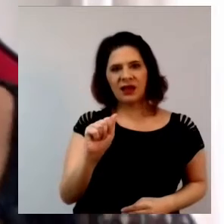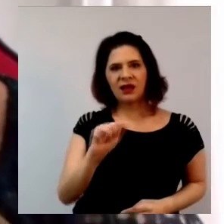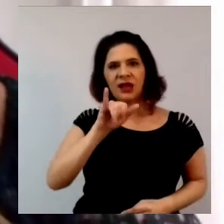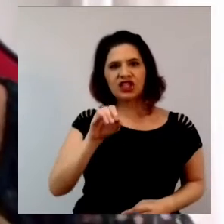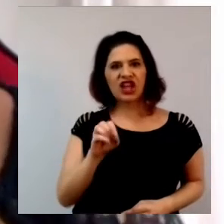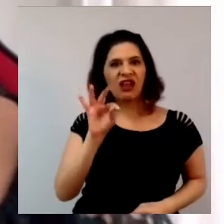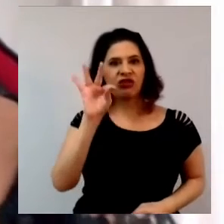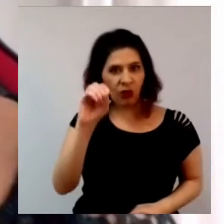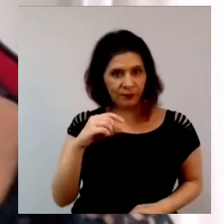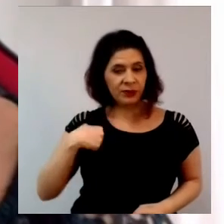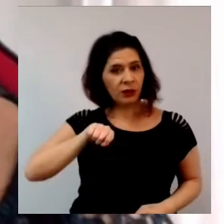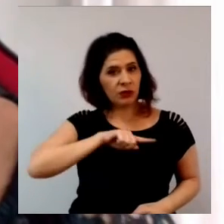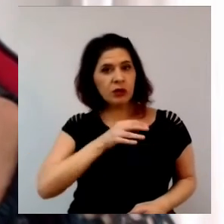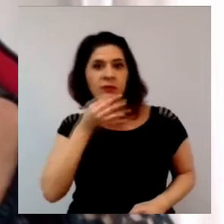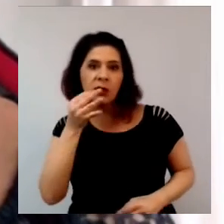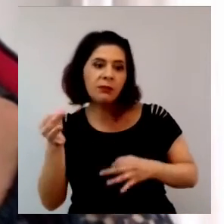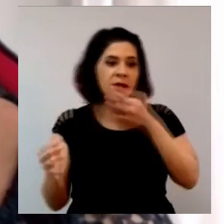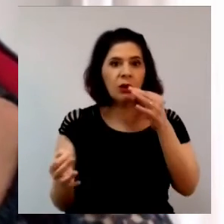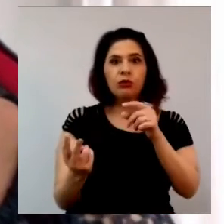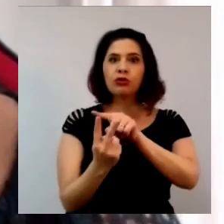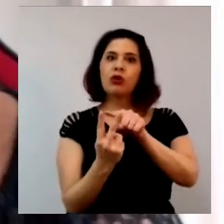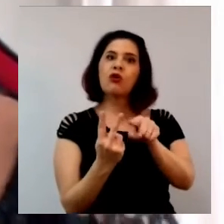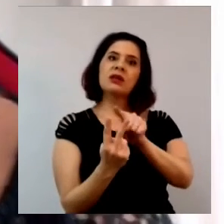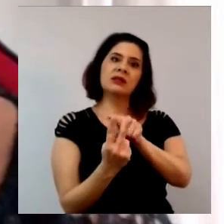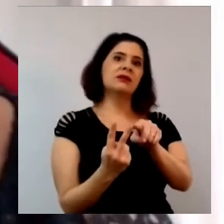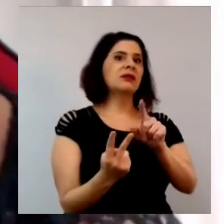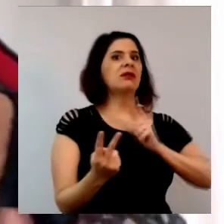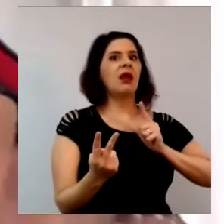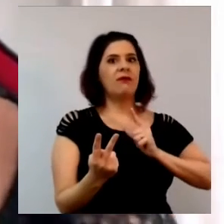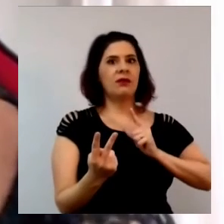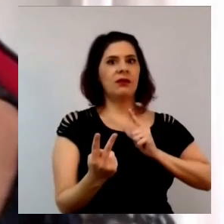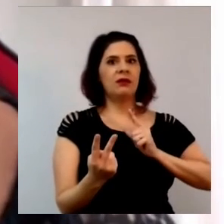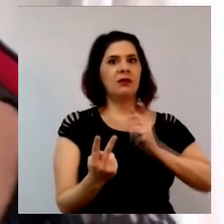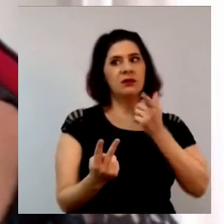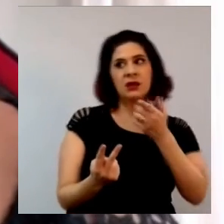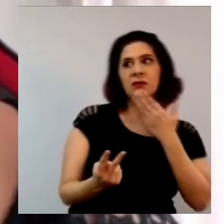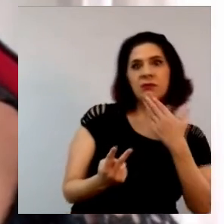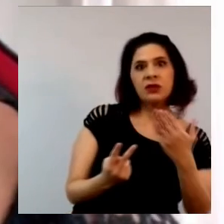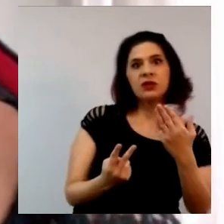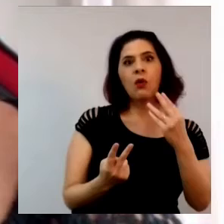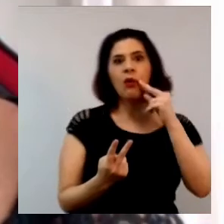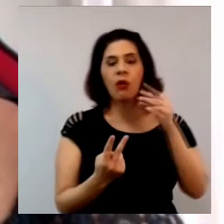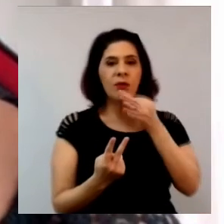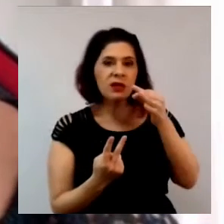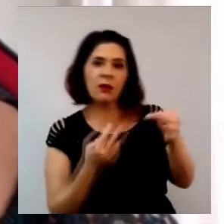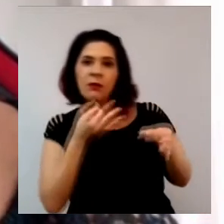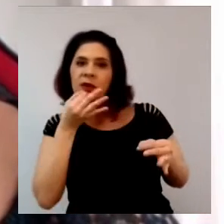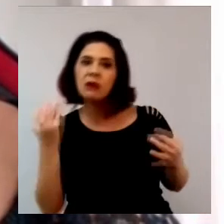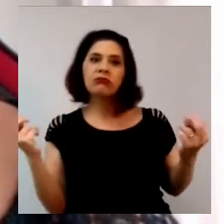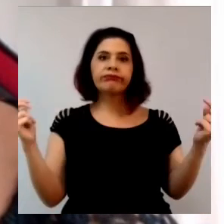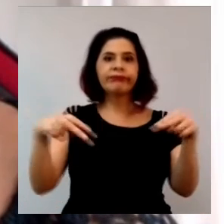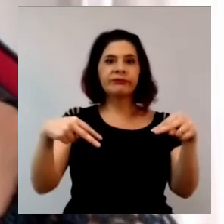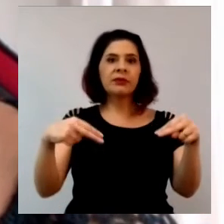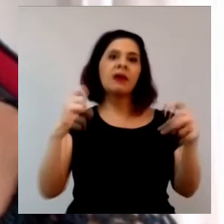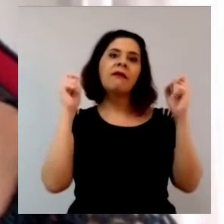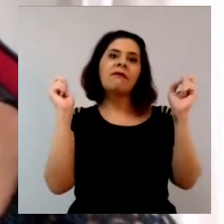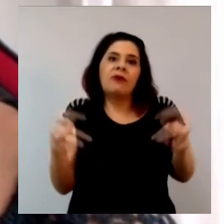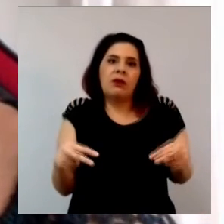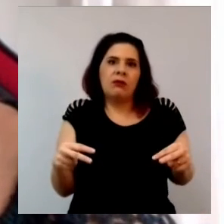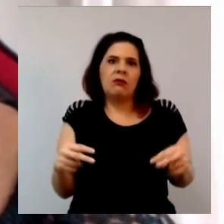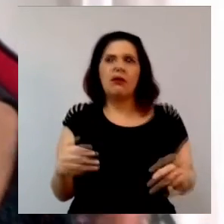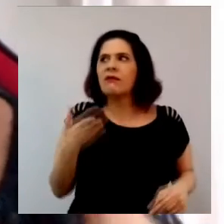Leandro, vocês ouviram o outro lado, vocês pediram o outro lado, não quiseram falar, não venham nos chamar de parciais,